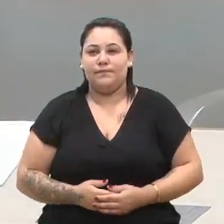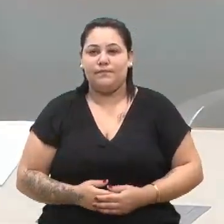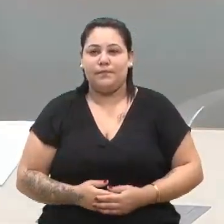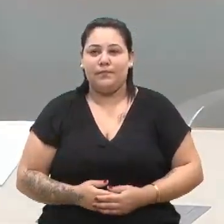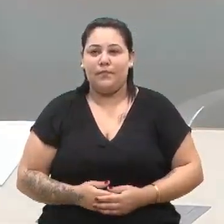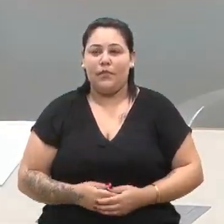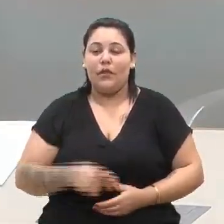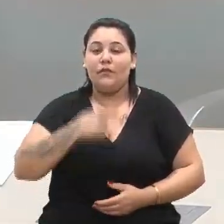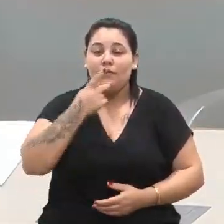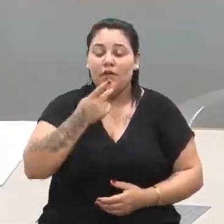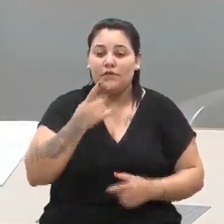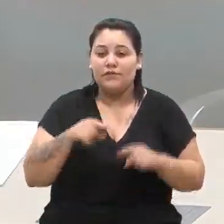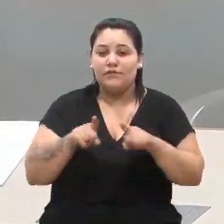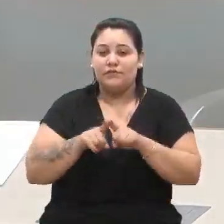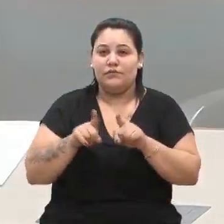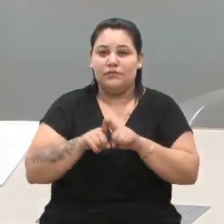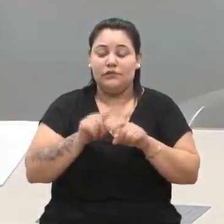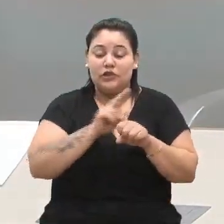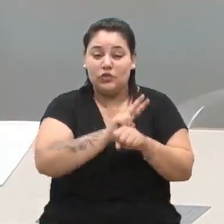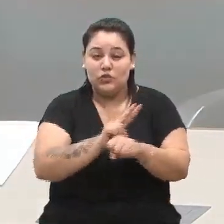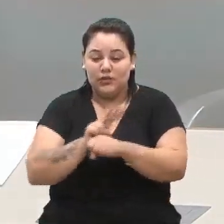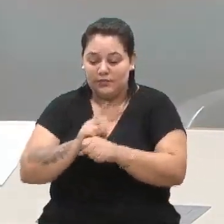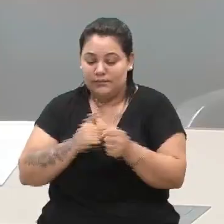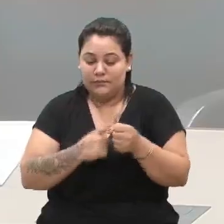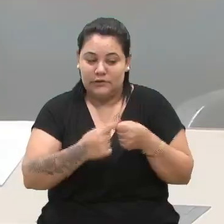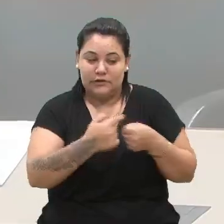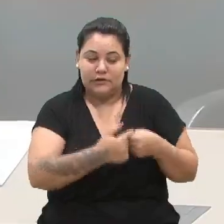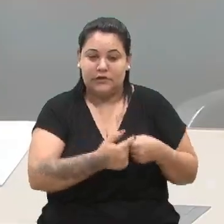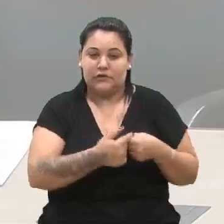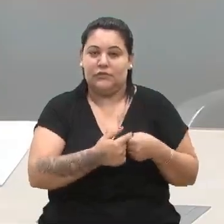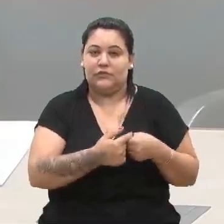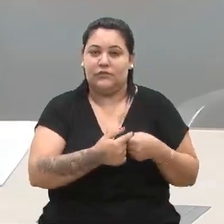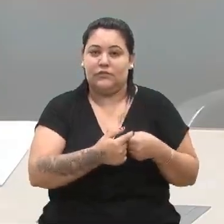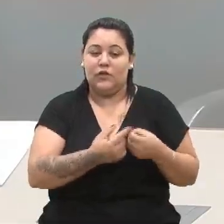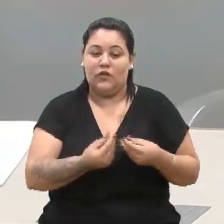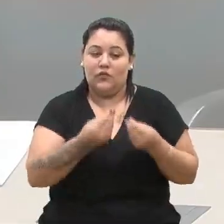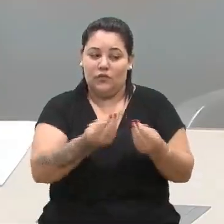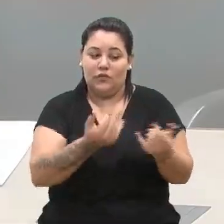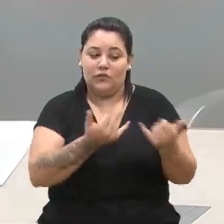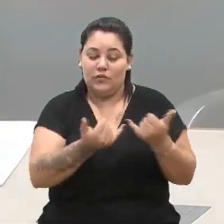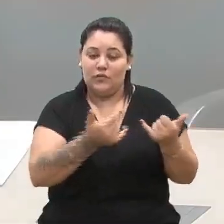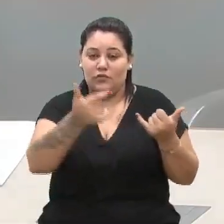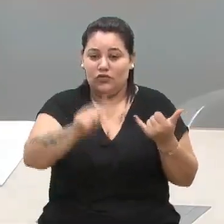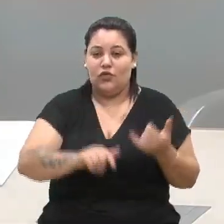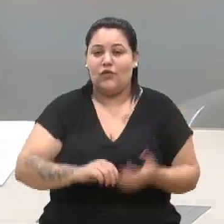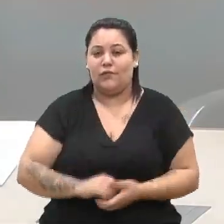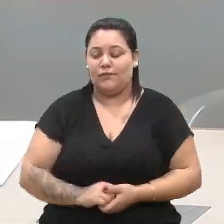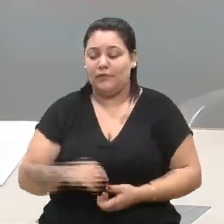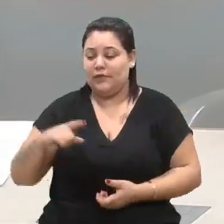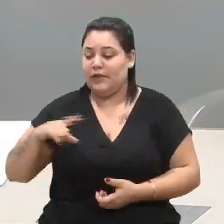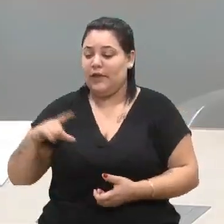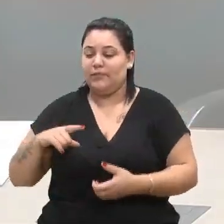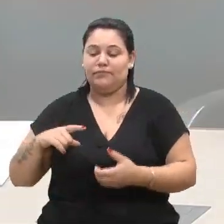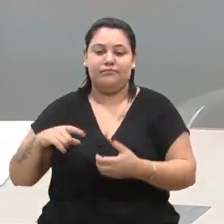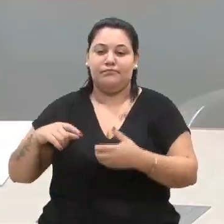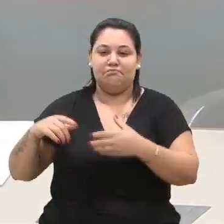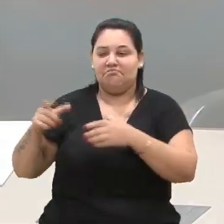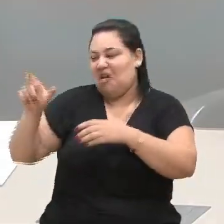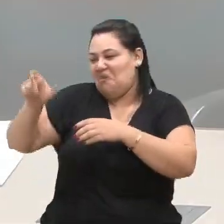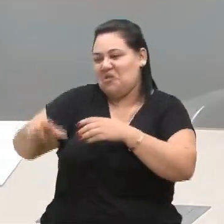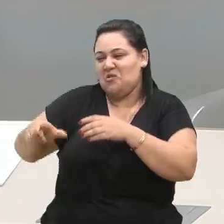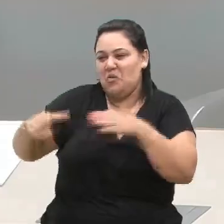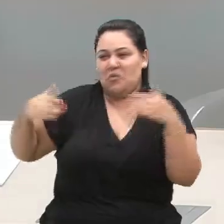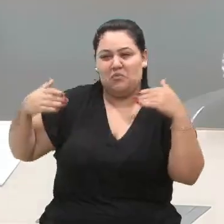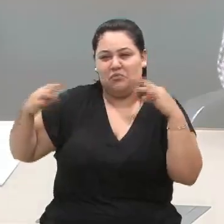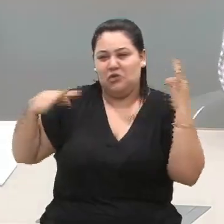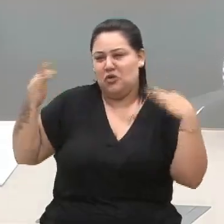fala de cuidados na cidade. Eu vou dar de novo um exemplo. Vem um turista de fora, colega presidente